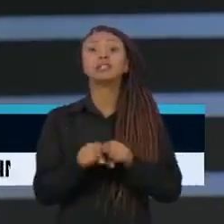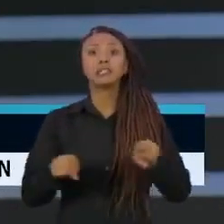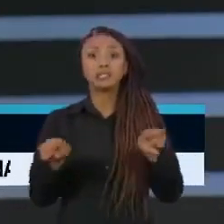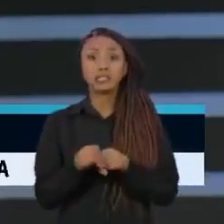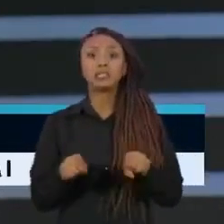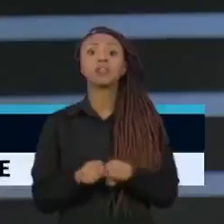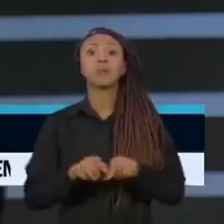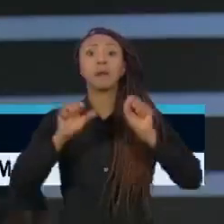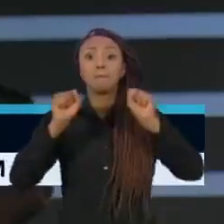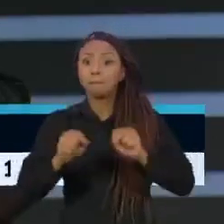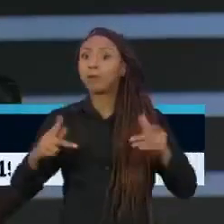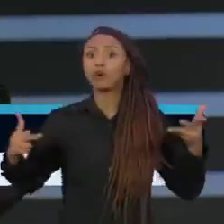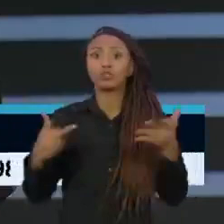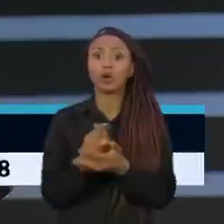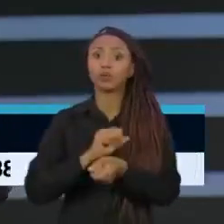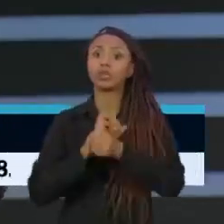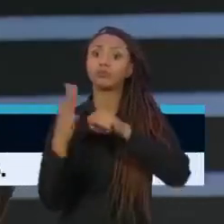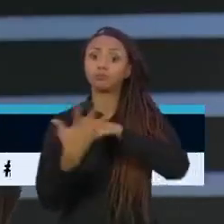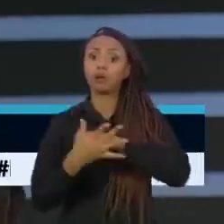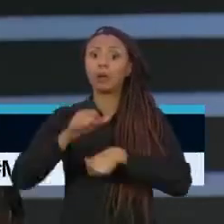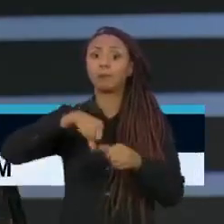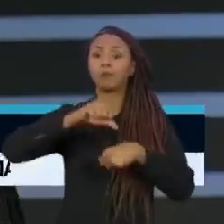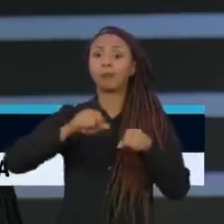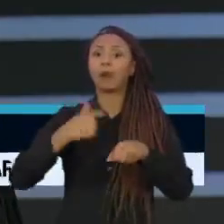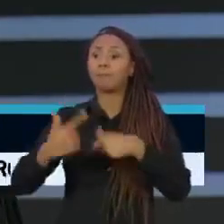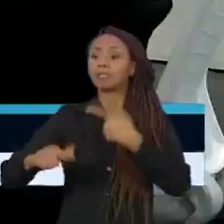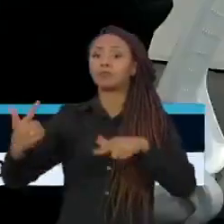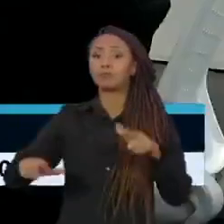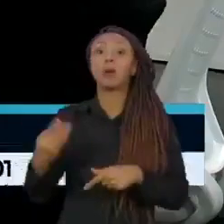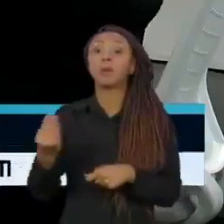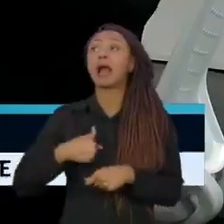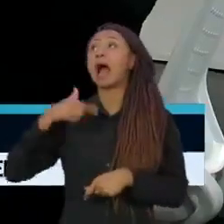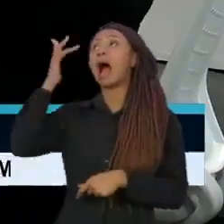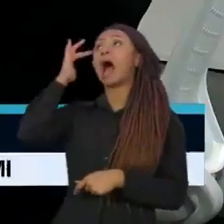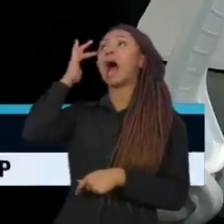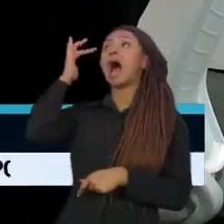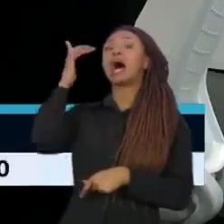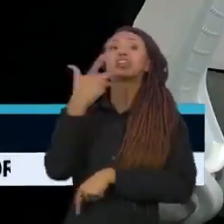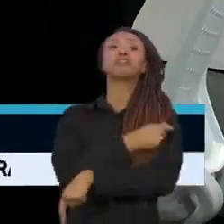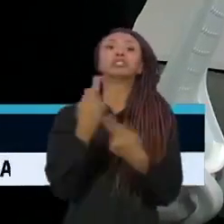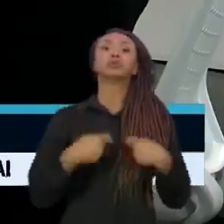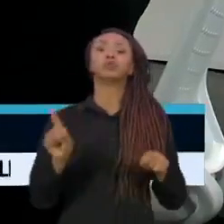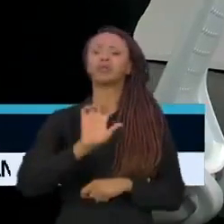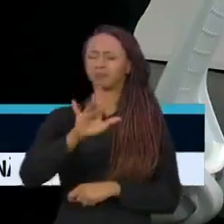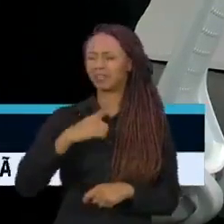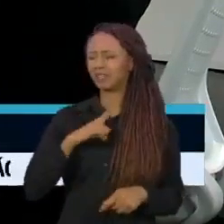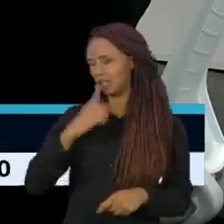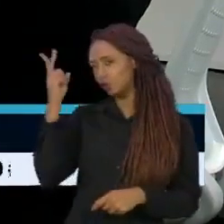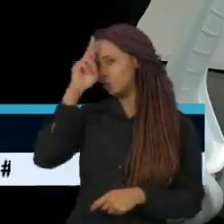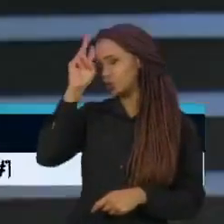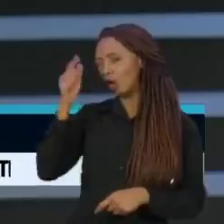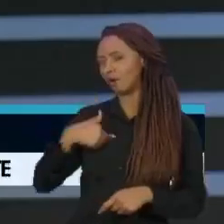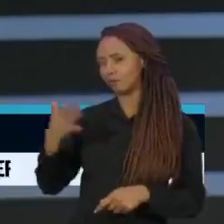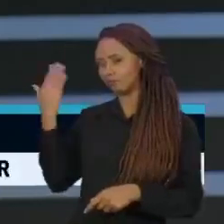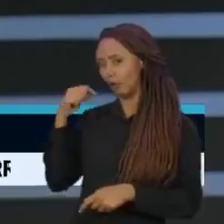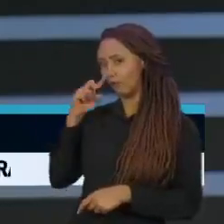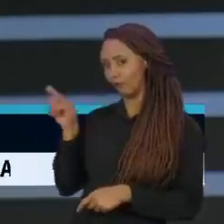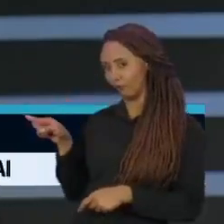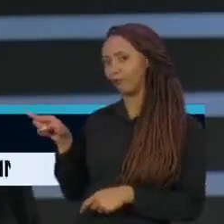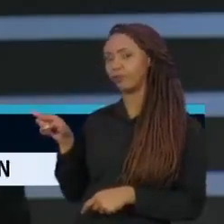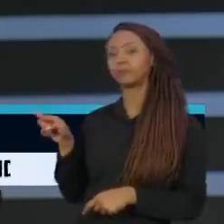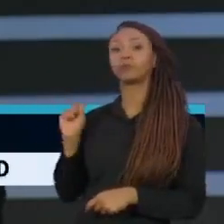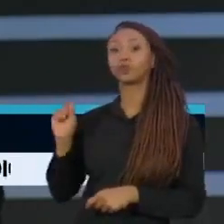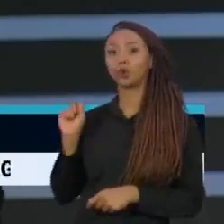possibilidade de geração de mutações tudo porque eles acham que eles têm direito não tomar vacina e tem uma história muito interessante que eu ouvi recentemente